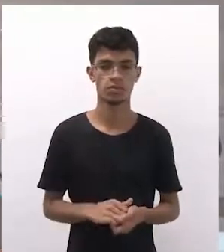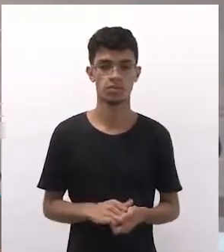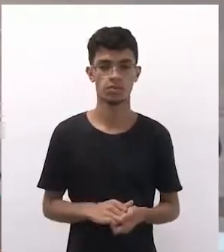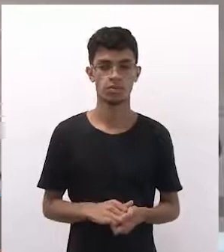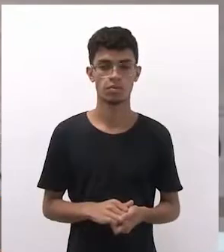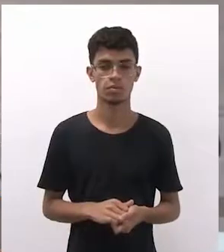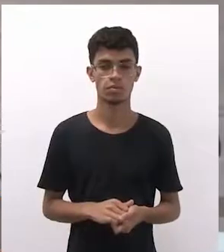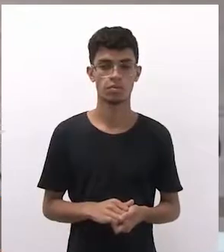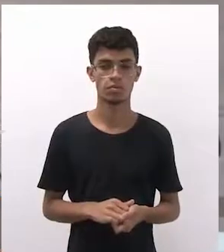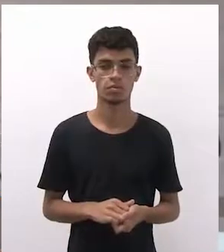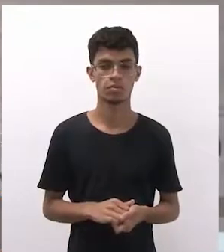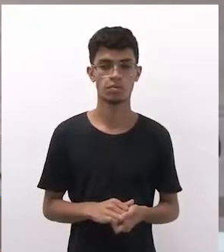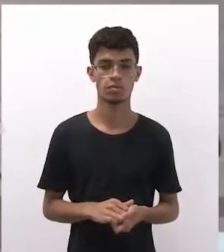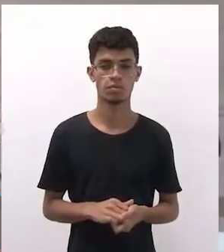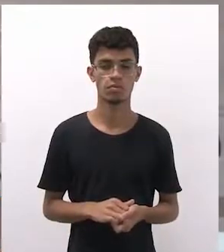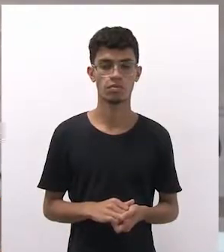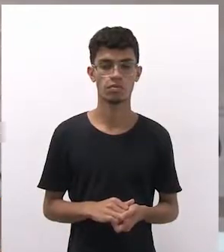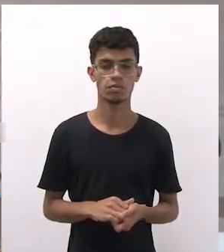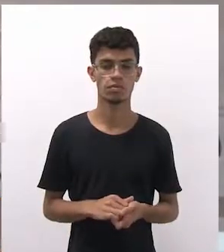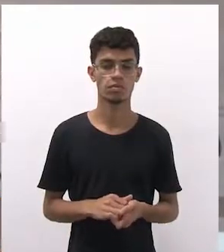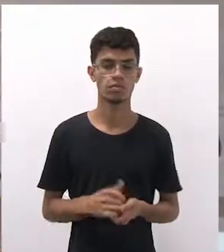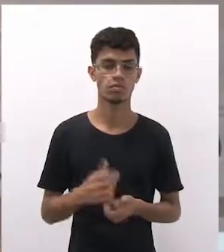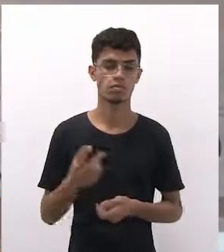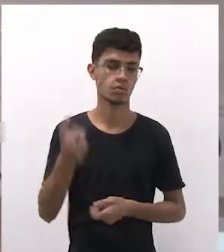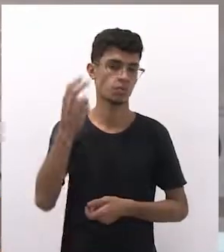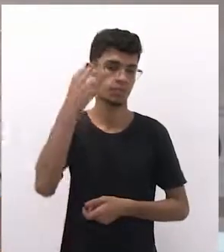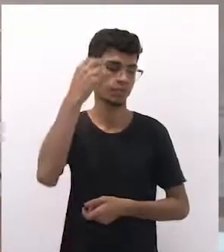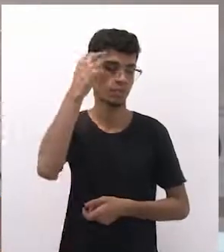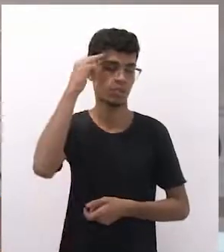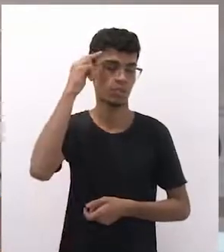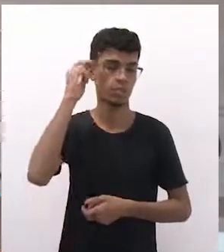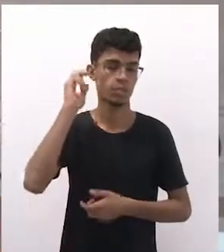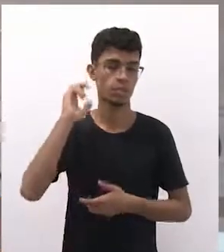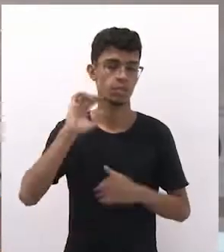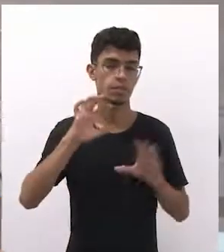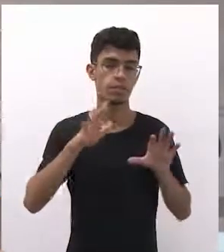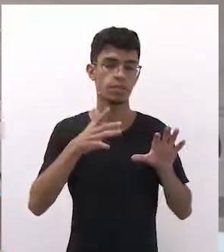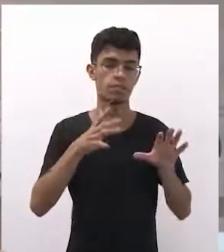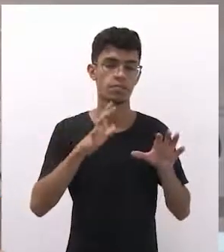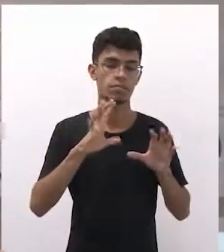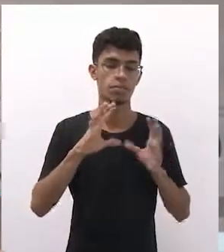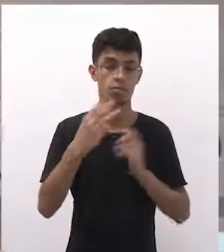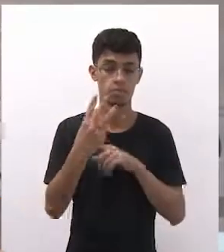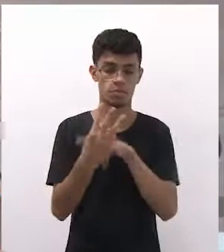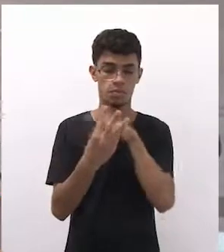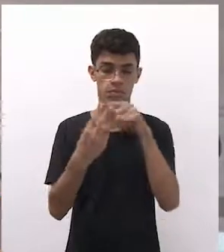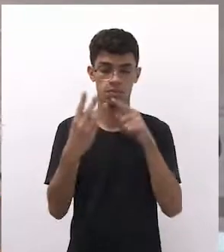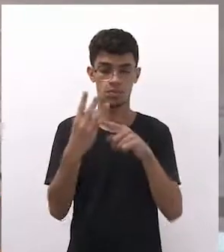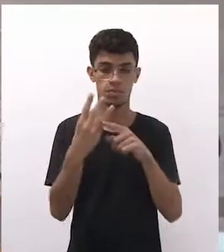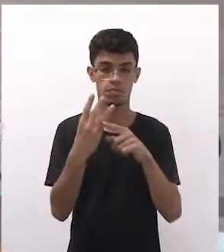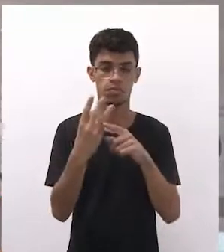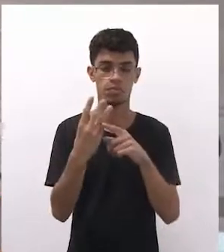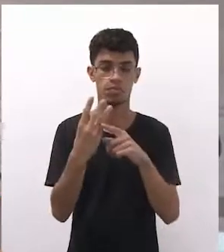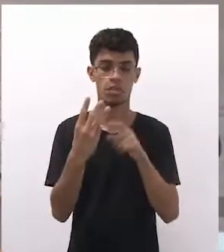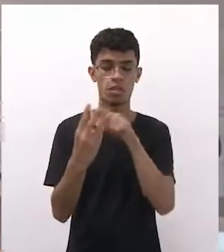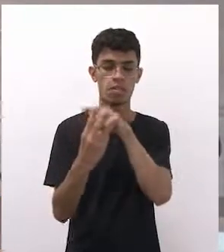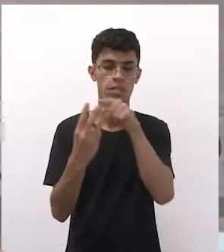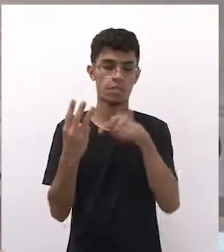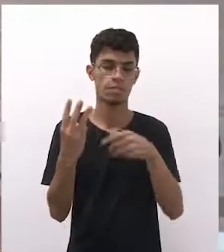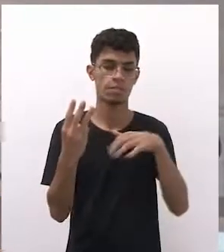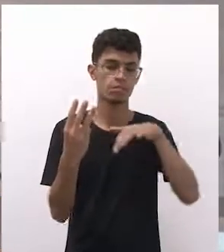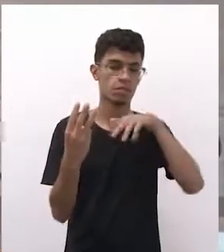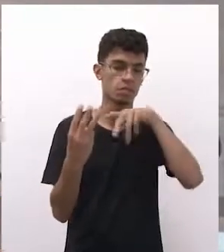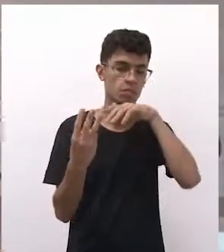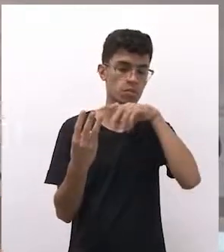né, porque é algo também cultural, como a gente vai ver, e são três formas que se enquadram nas piores formas de